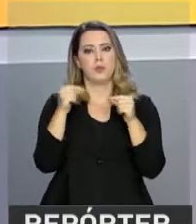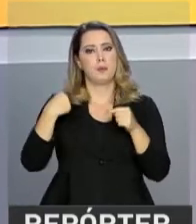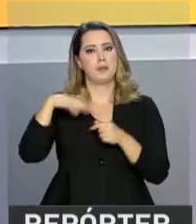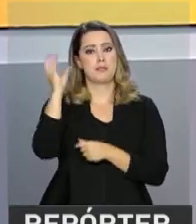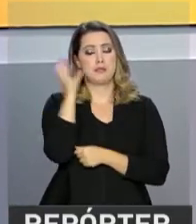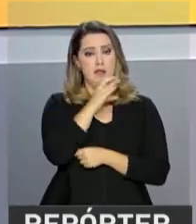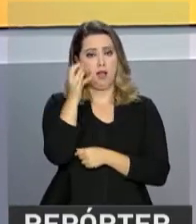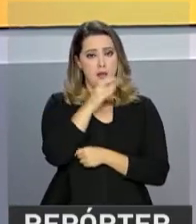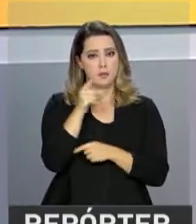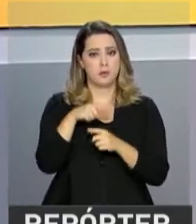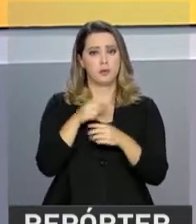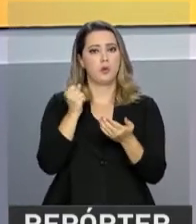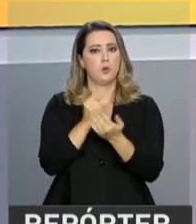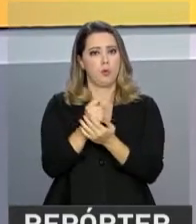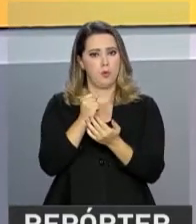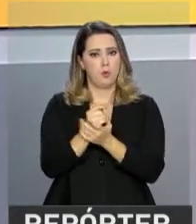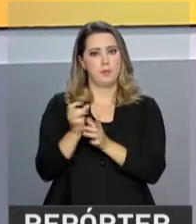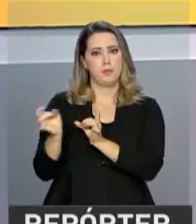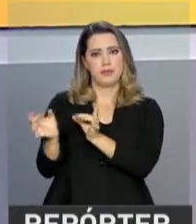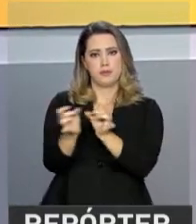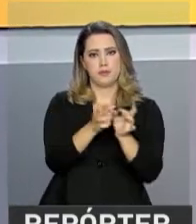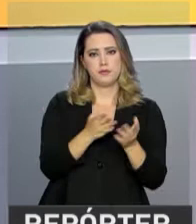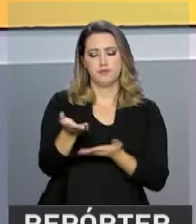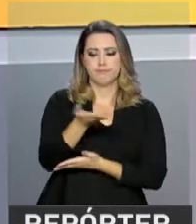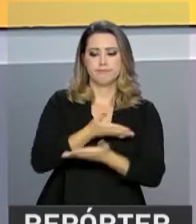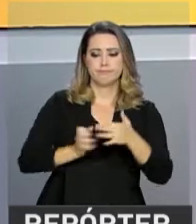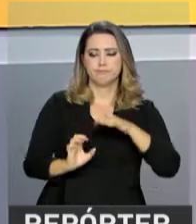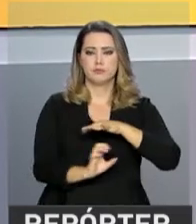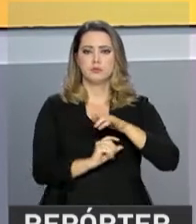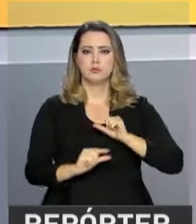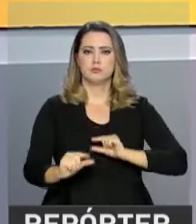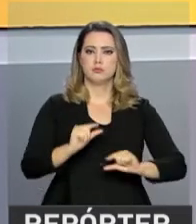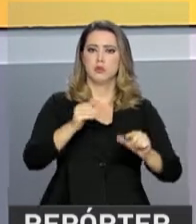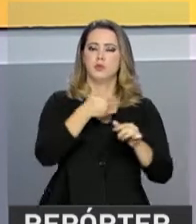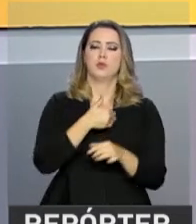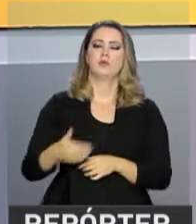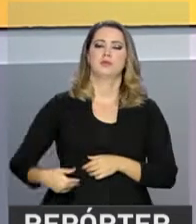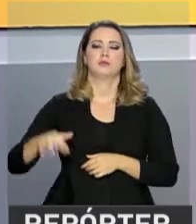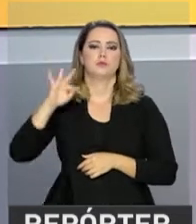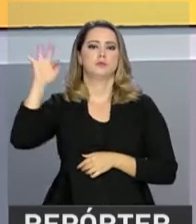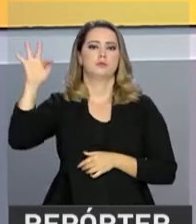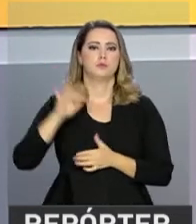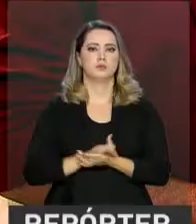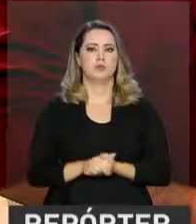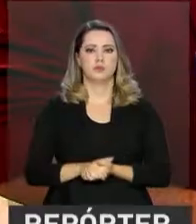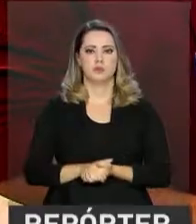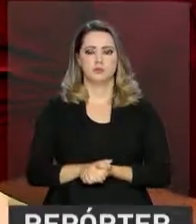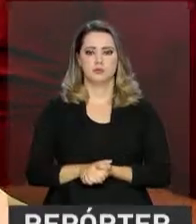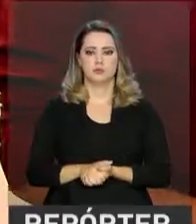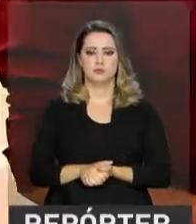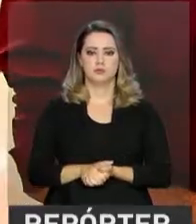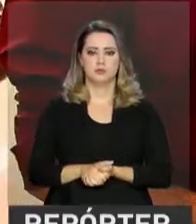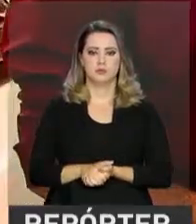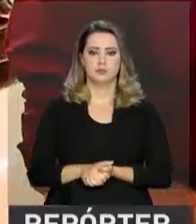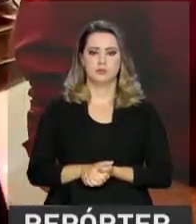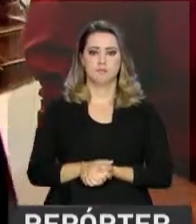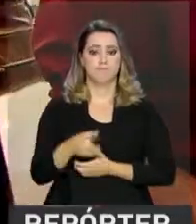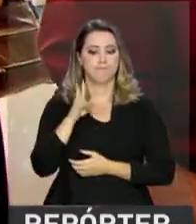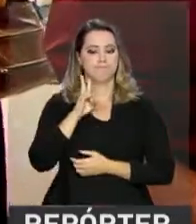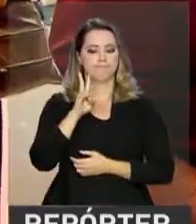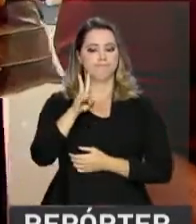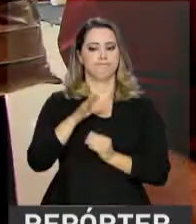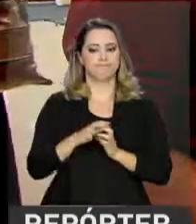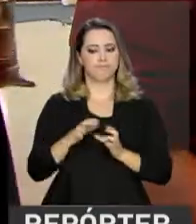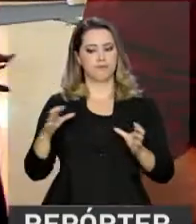ágil o processo de compra e venda entre os pequenos negócios e o governo federal de olho em